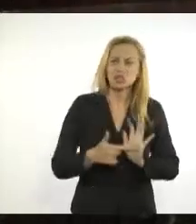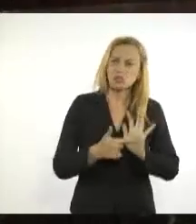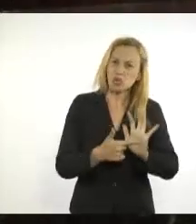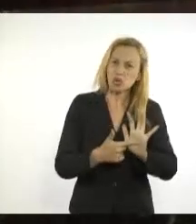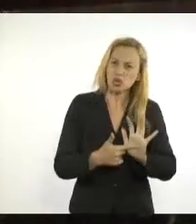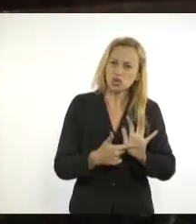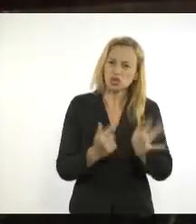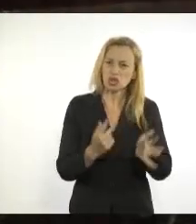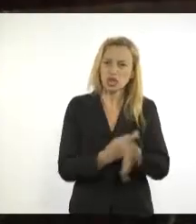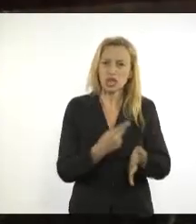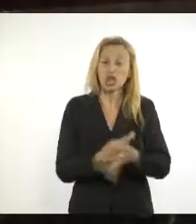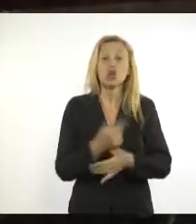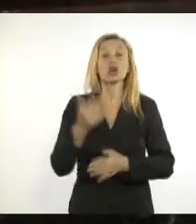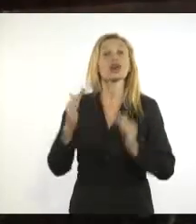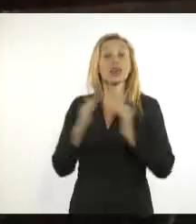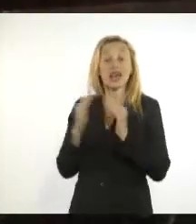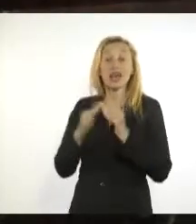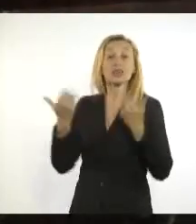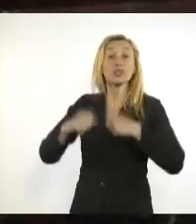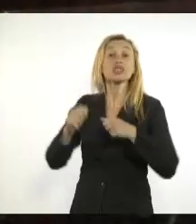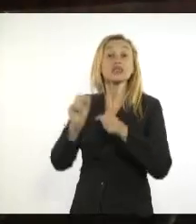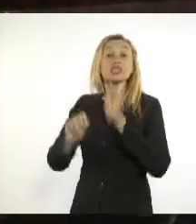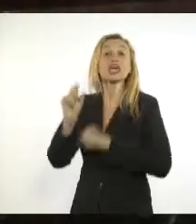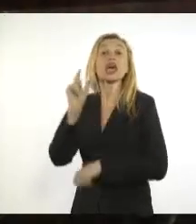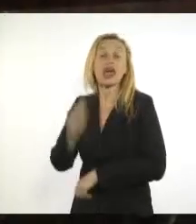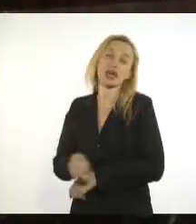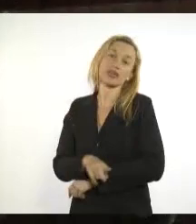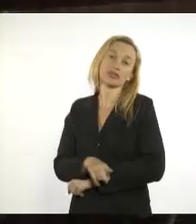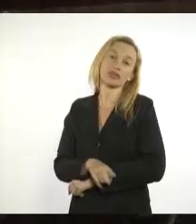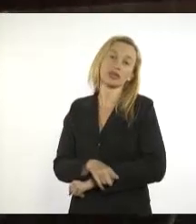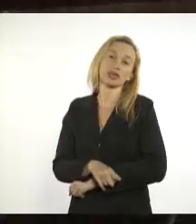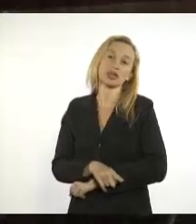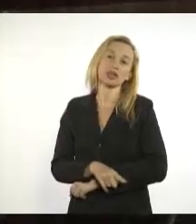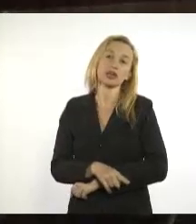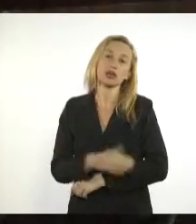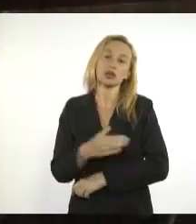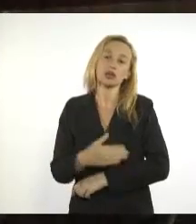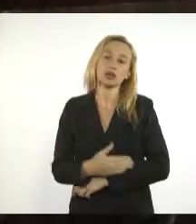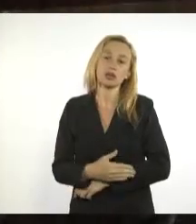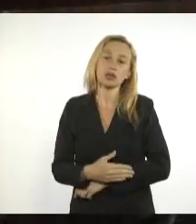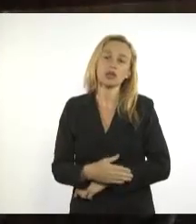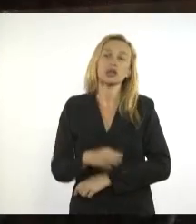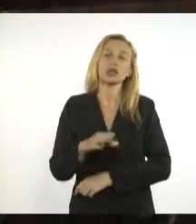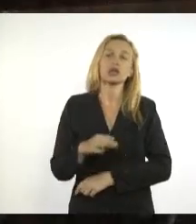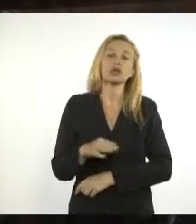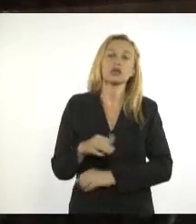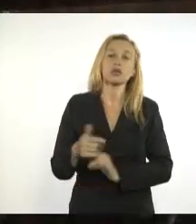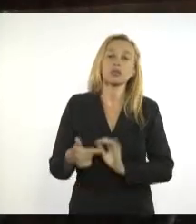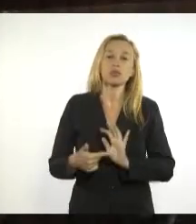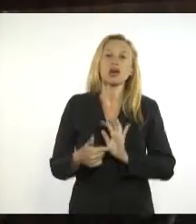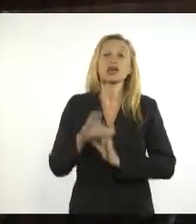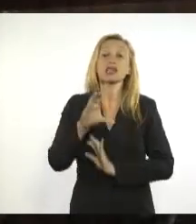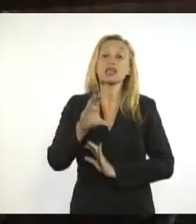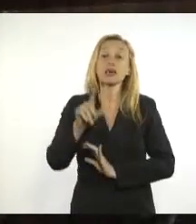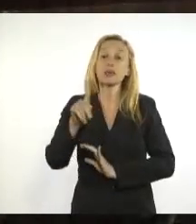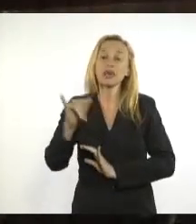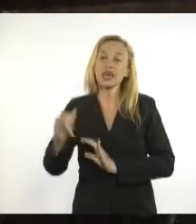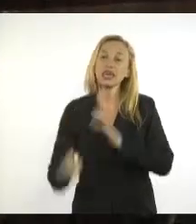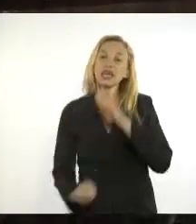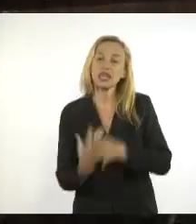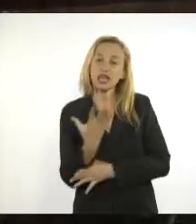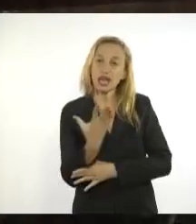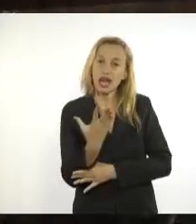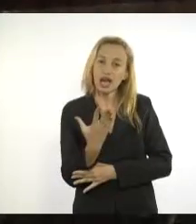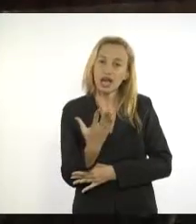casa tem que fazer é publicar o requerimento da CPI, que, a nosso ver,